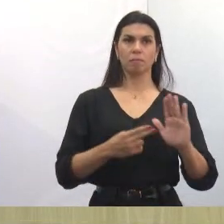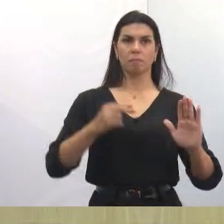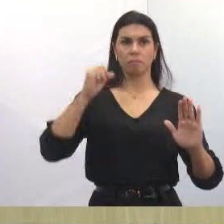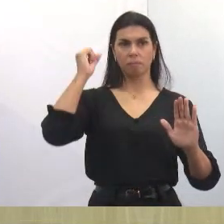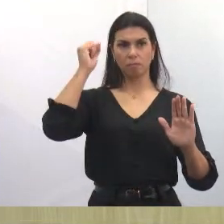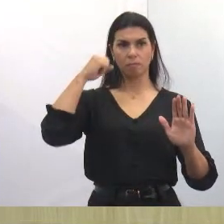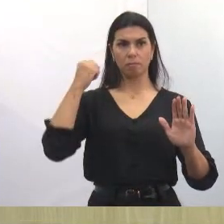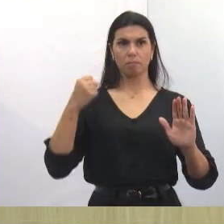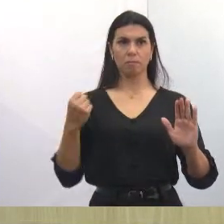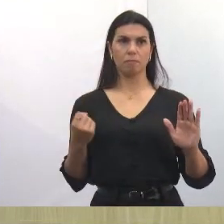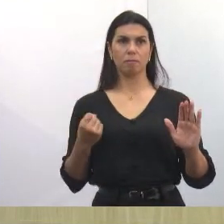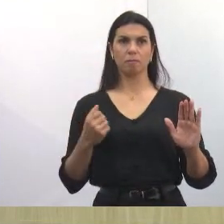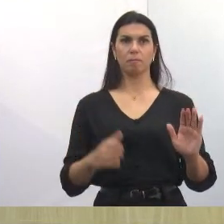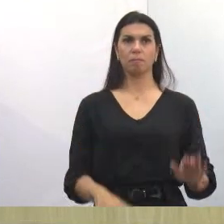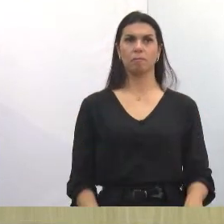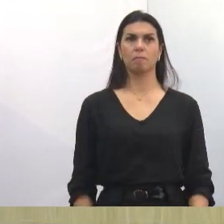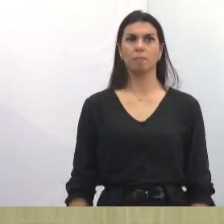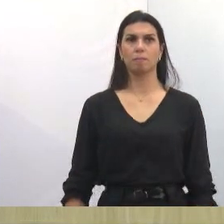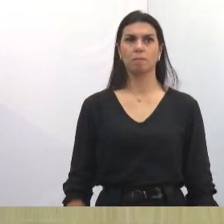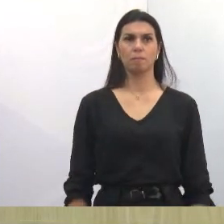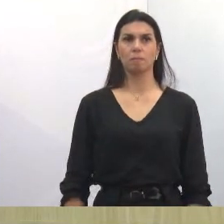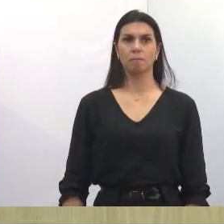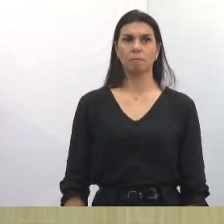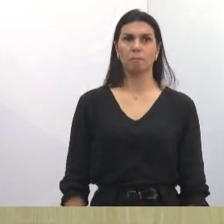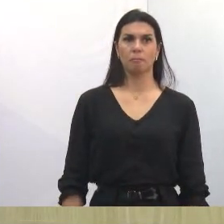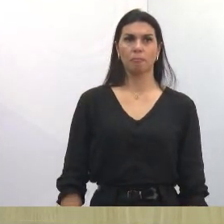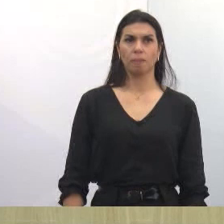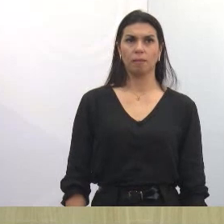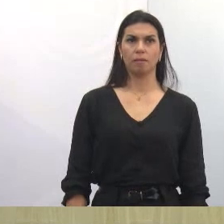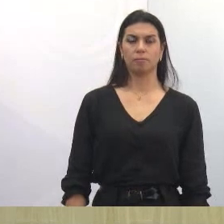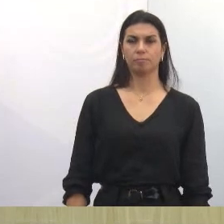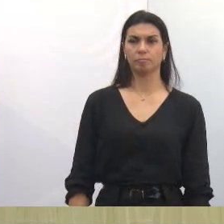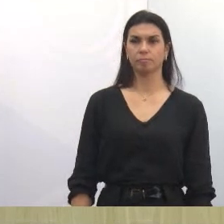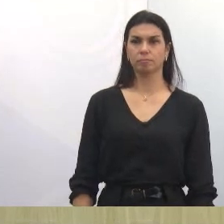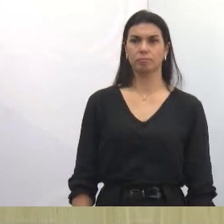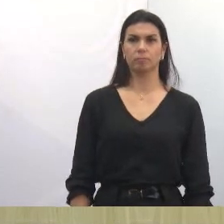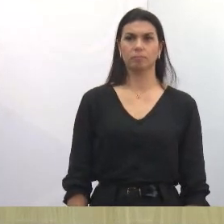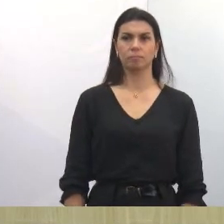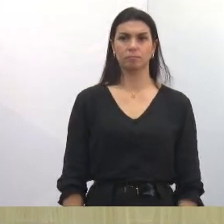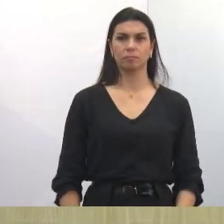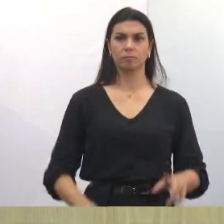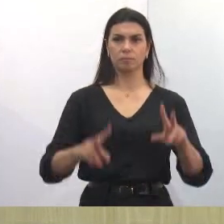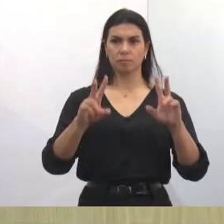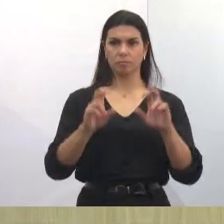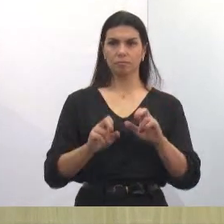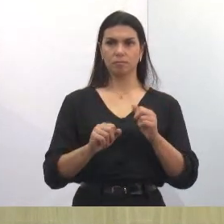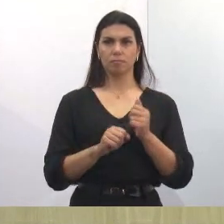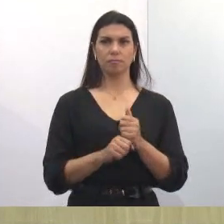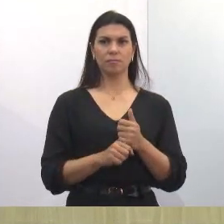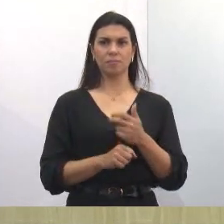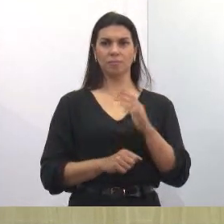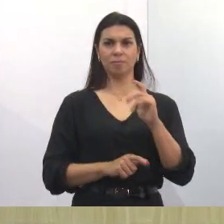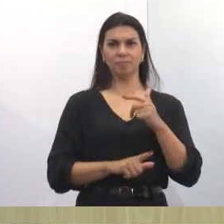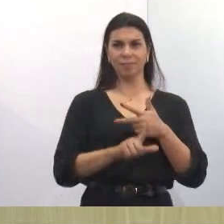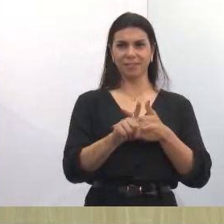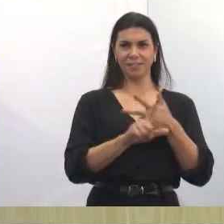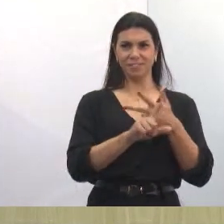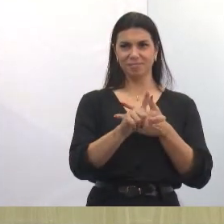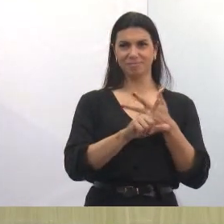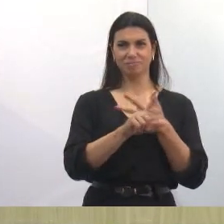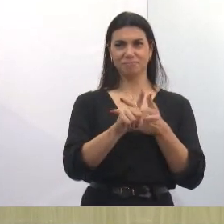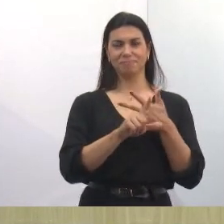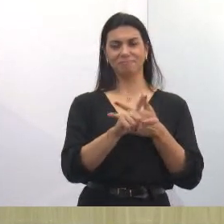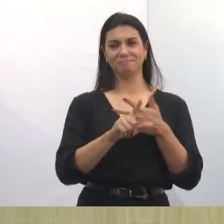Sônia Patas Amizade. Considerando a prerrogativa do Legislativo em fiscalizar a atuação